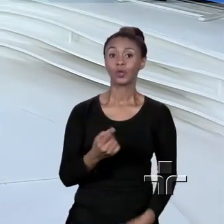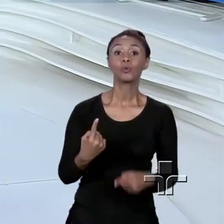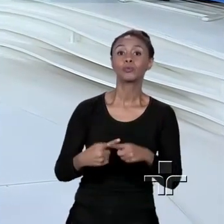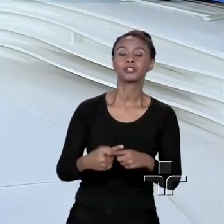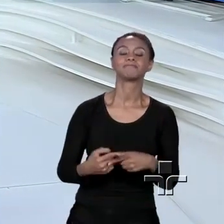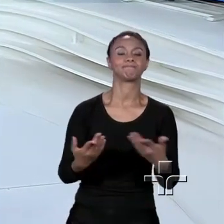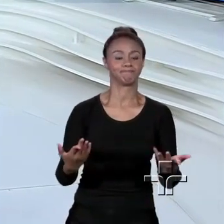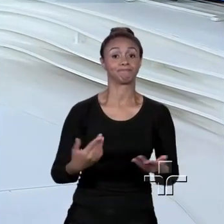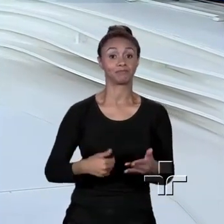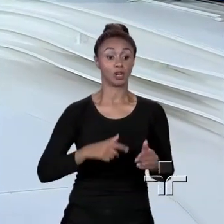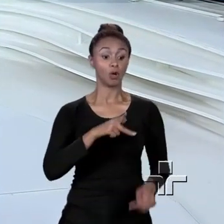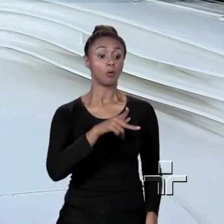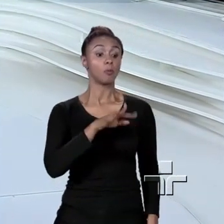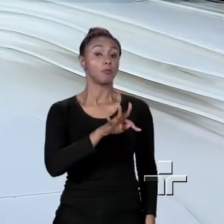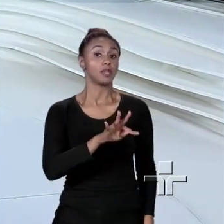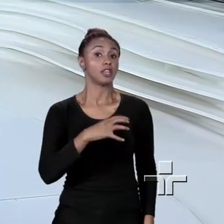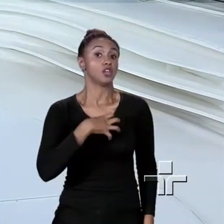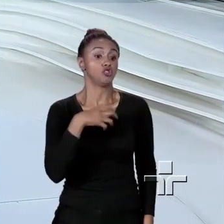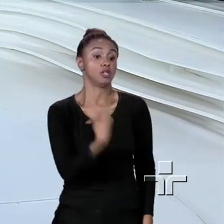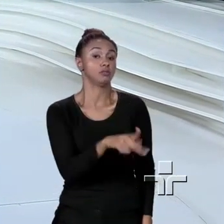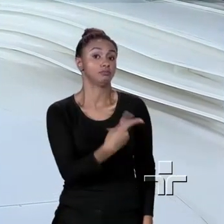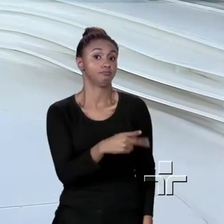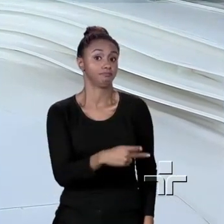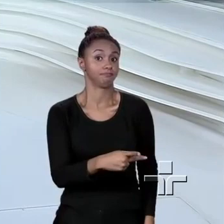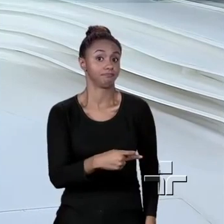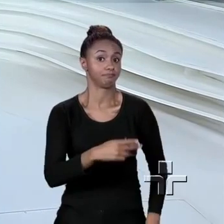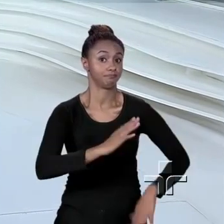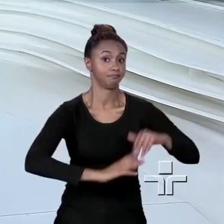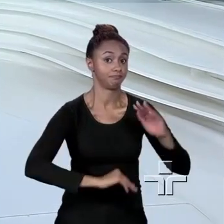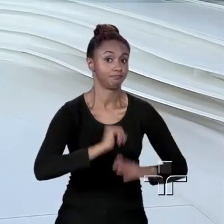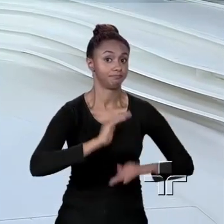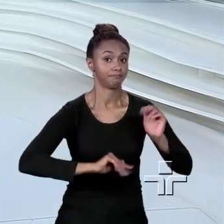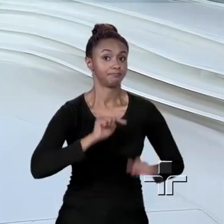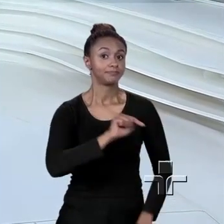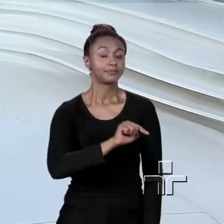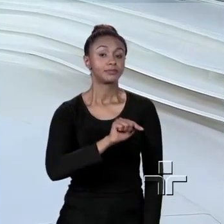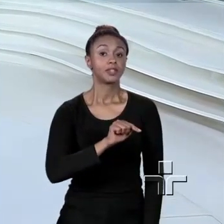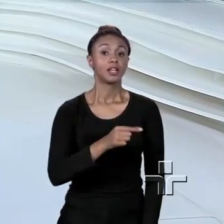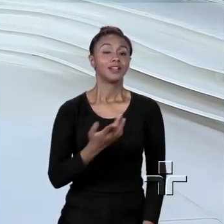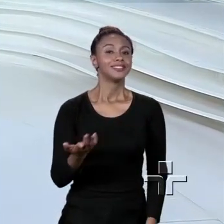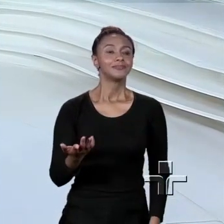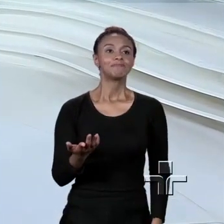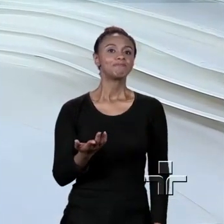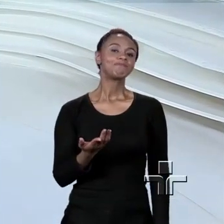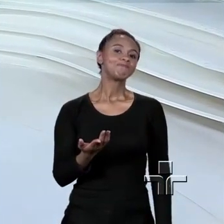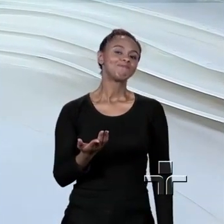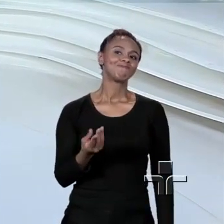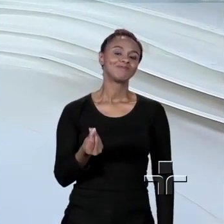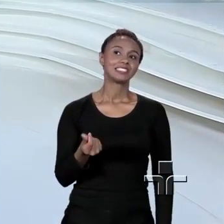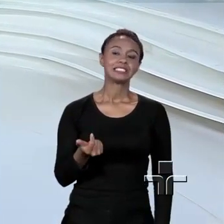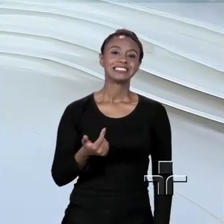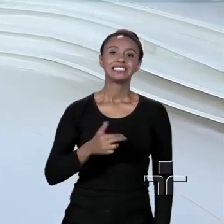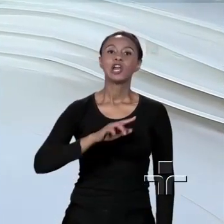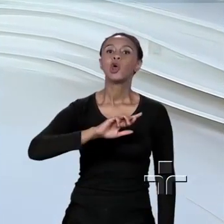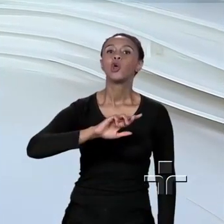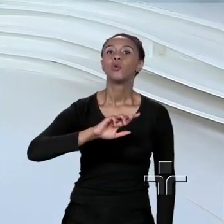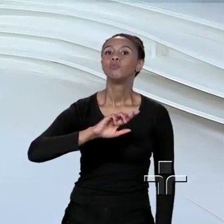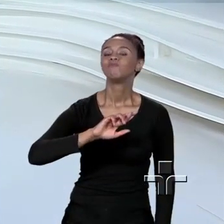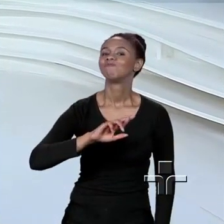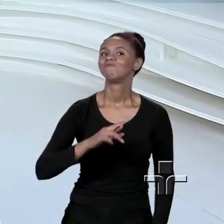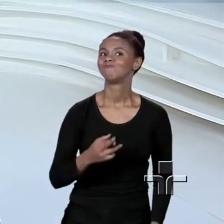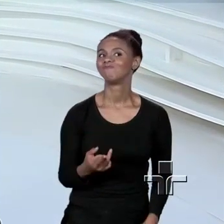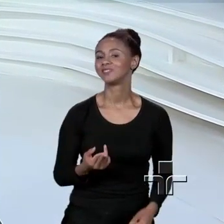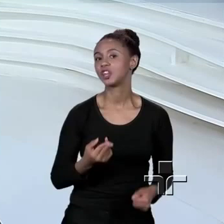PT trabalha e que vem trabalhando não é uma forma que reflete